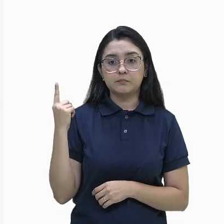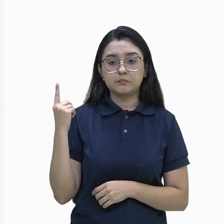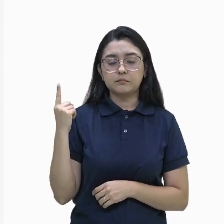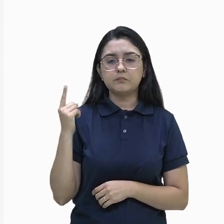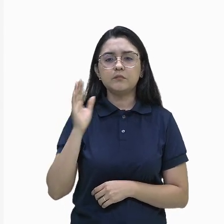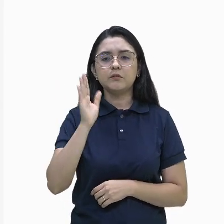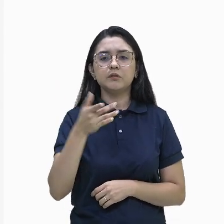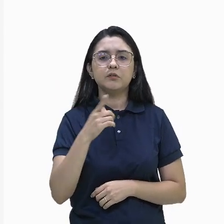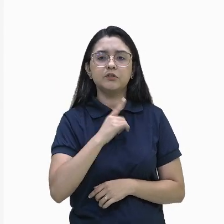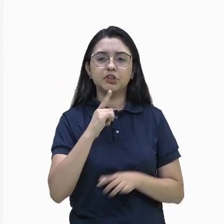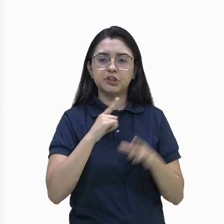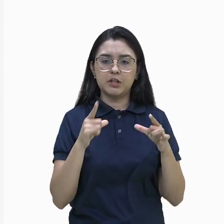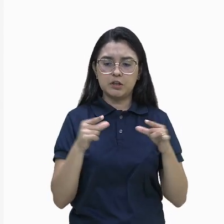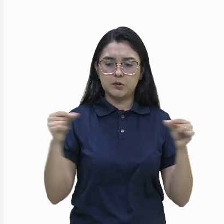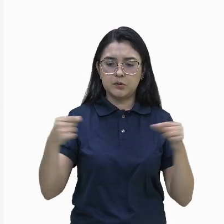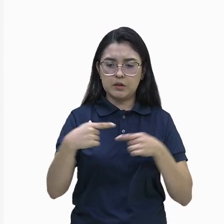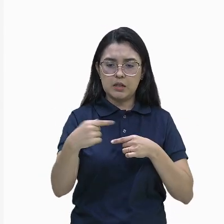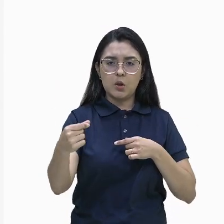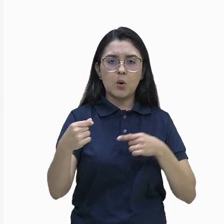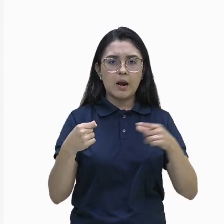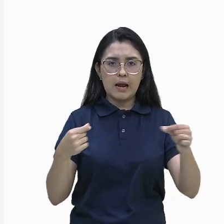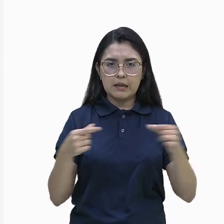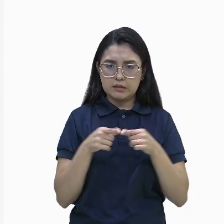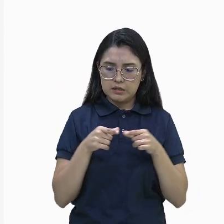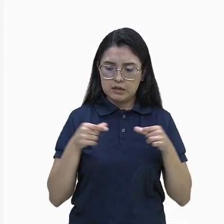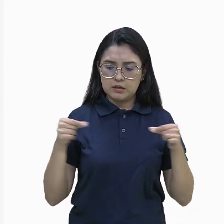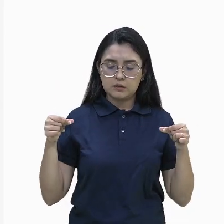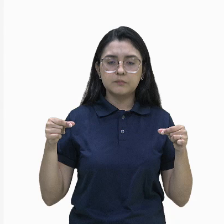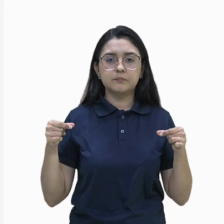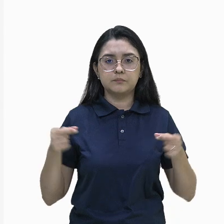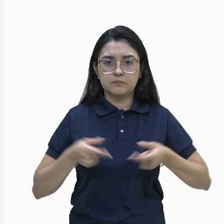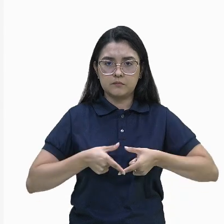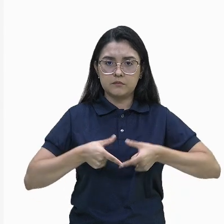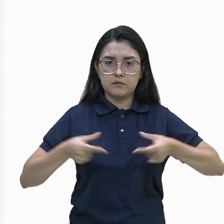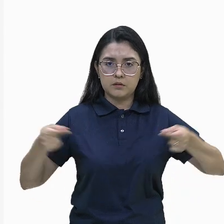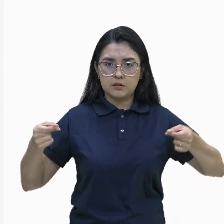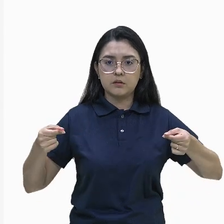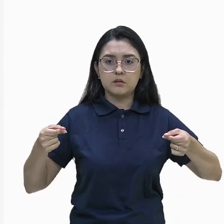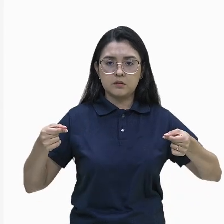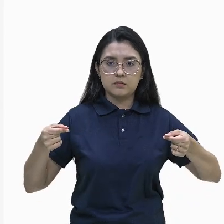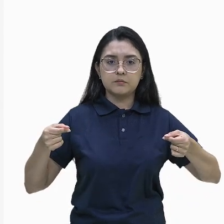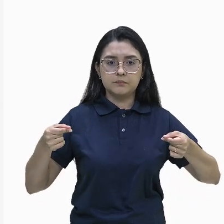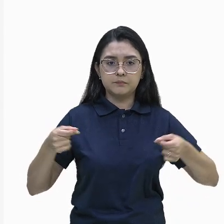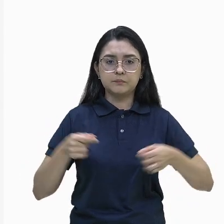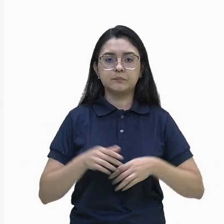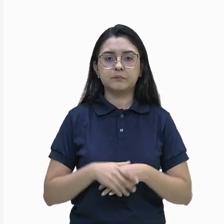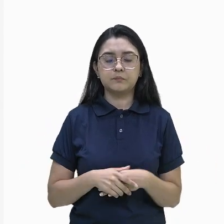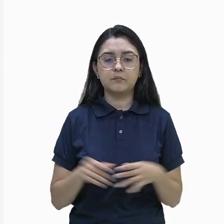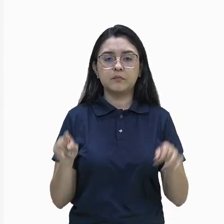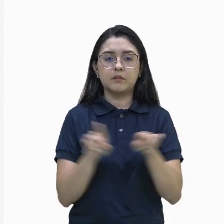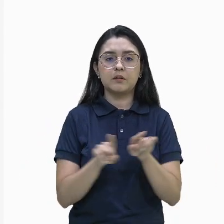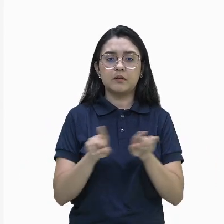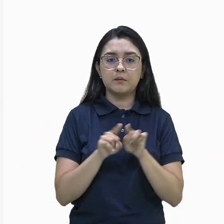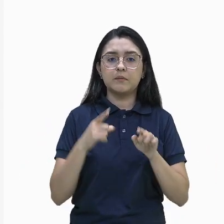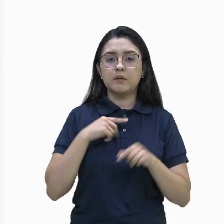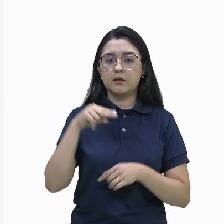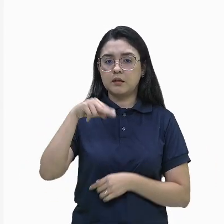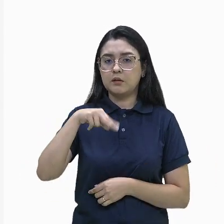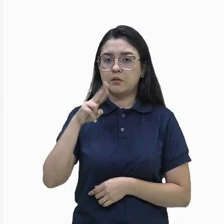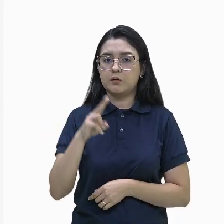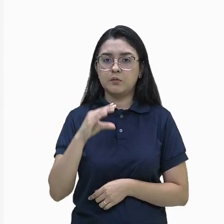são fusiformes, alongadas, né, com extremidades afiladas e um núcleo que